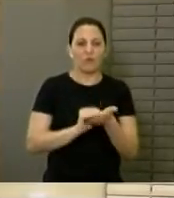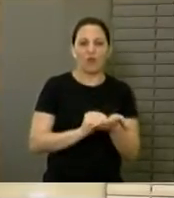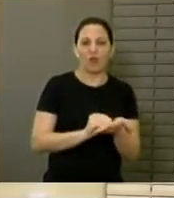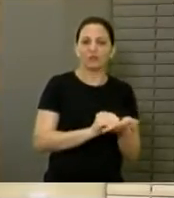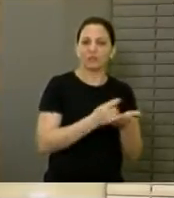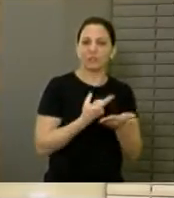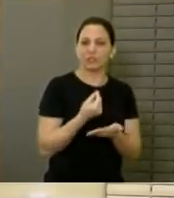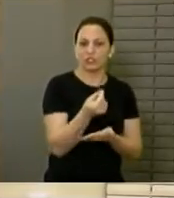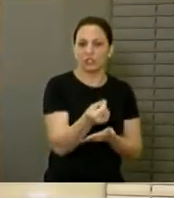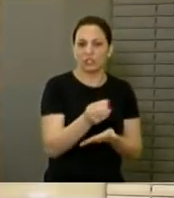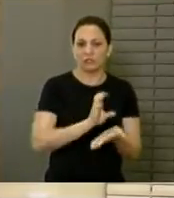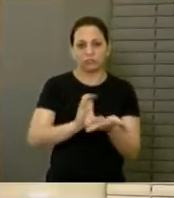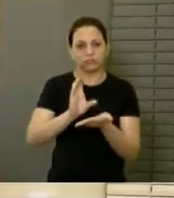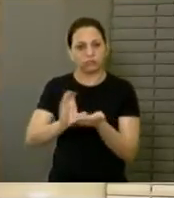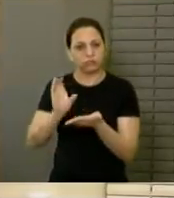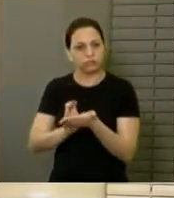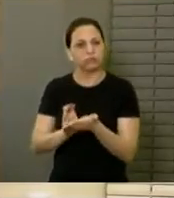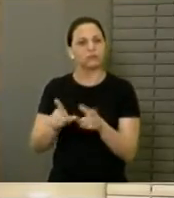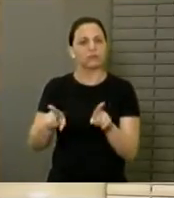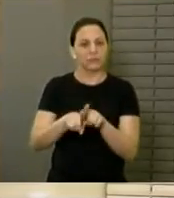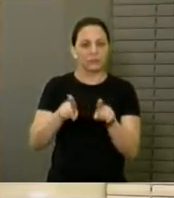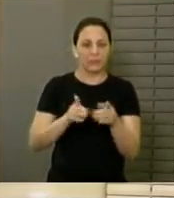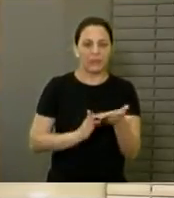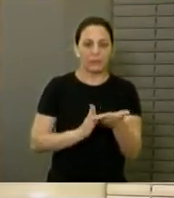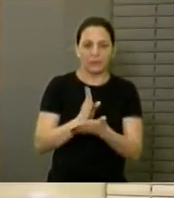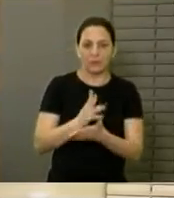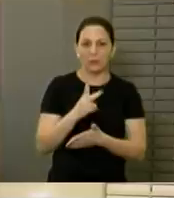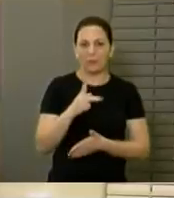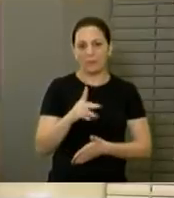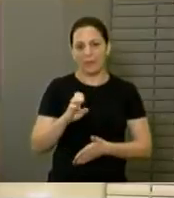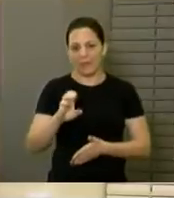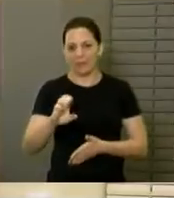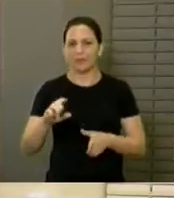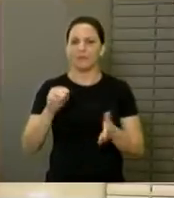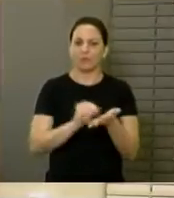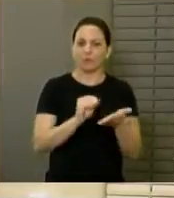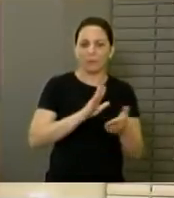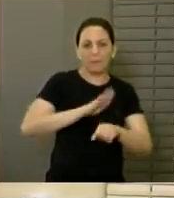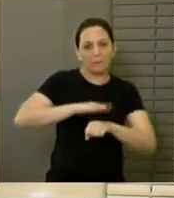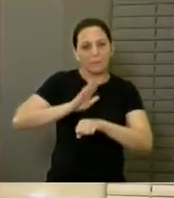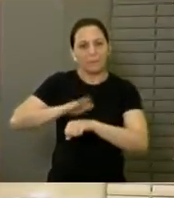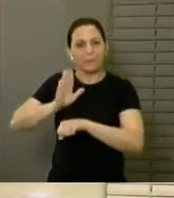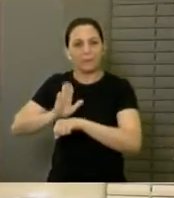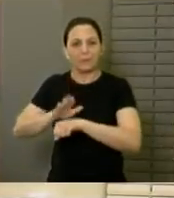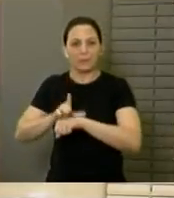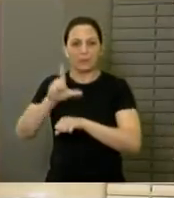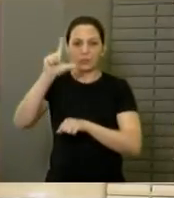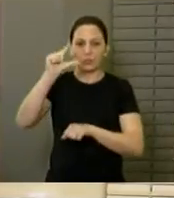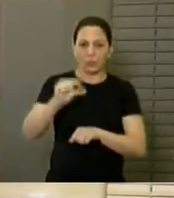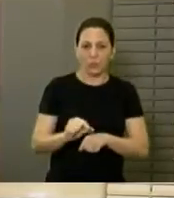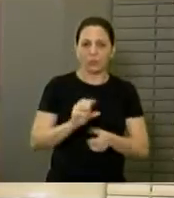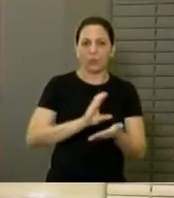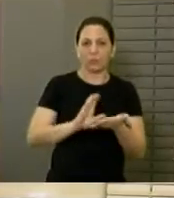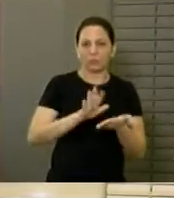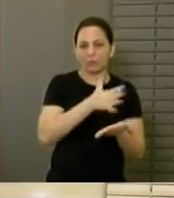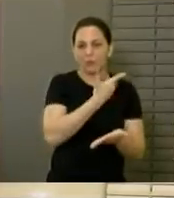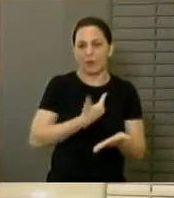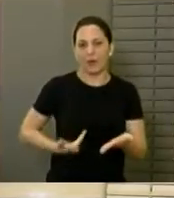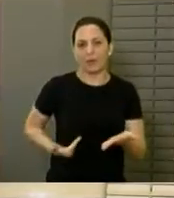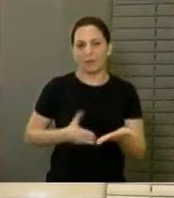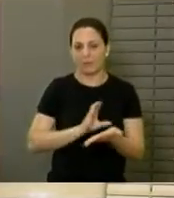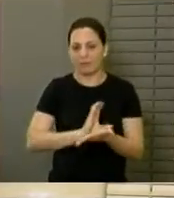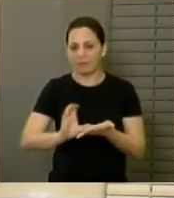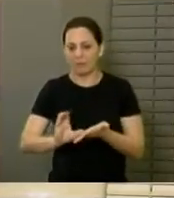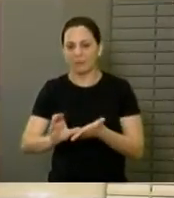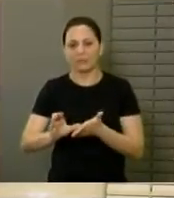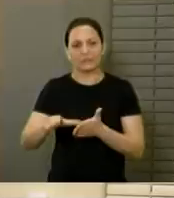faltar ainda muito mais com a aprovação dessa medida, cujo efeito prático será diminuir ainda mais os investimentos públicos no setor. Na